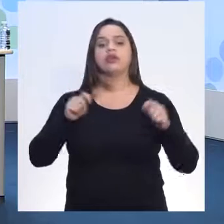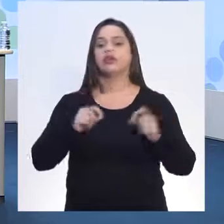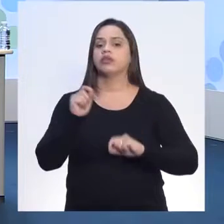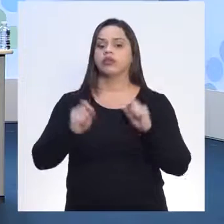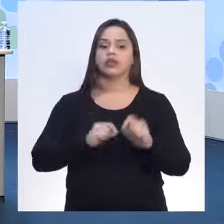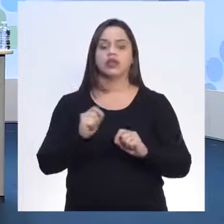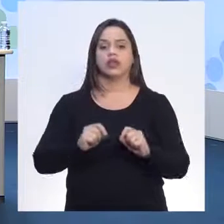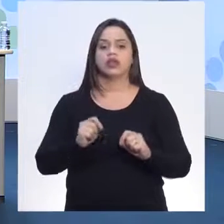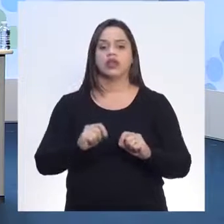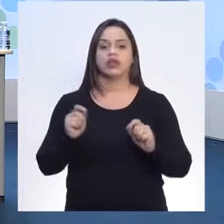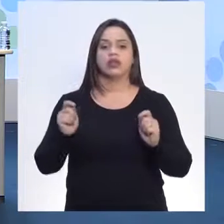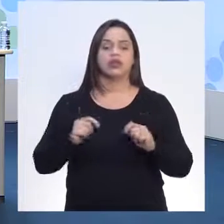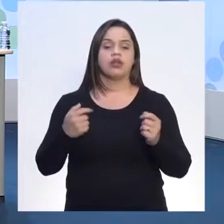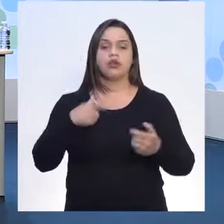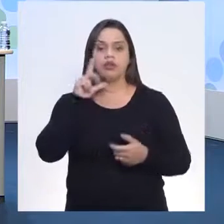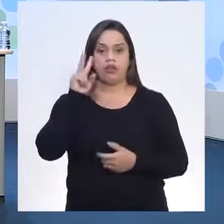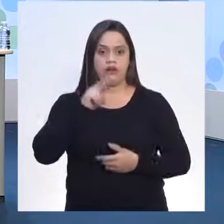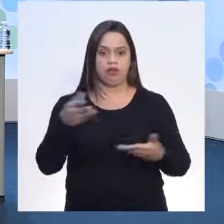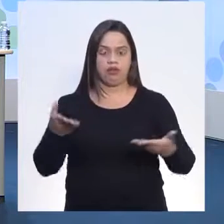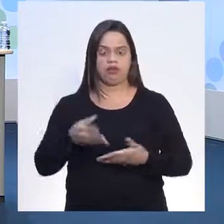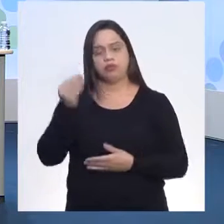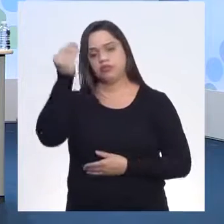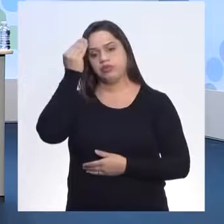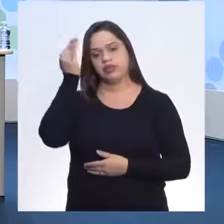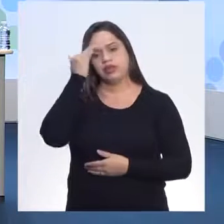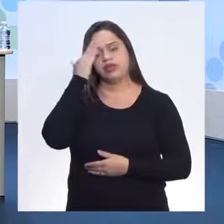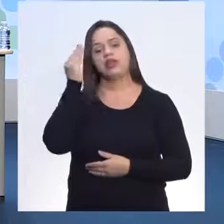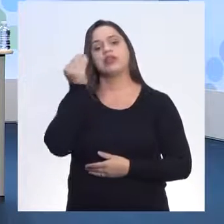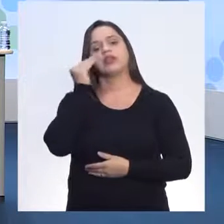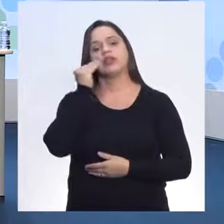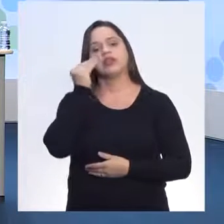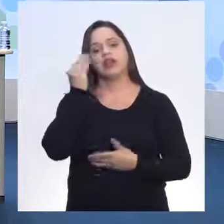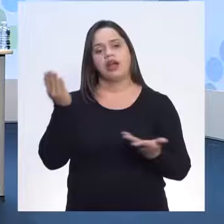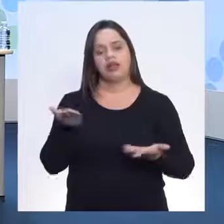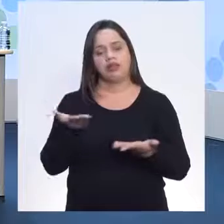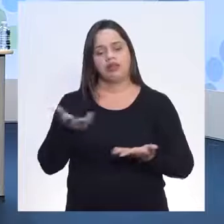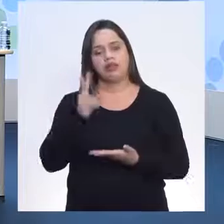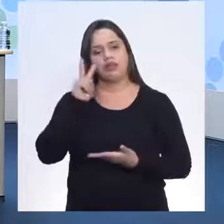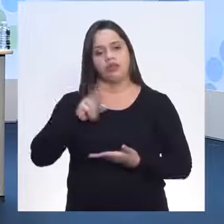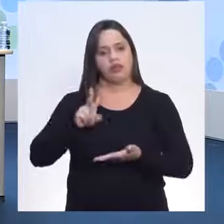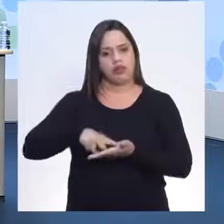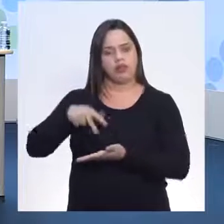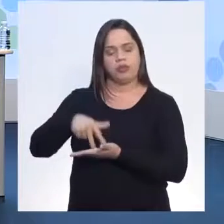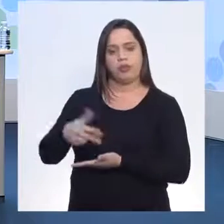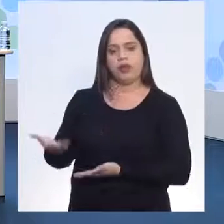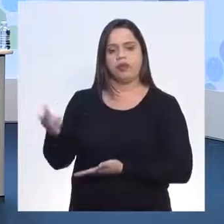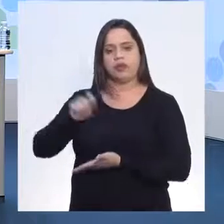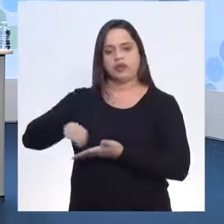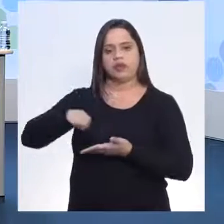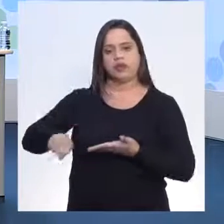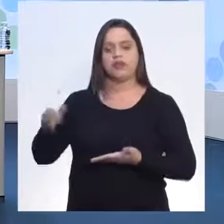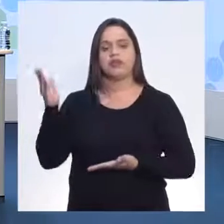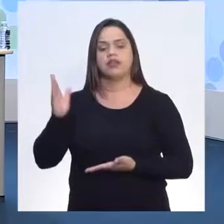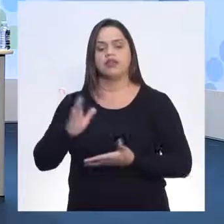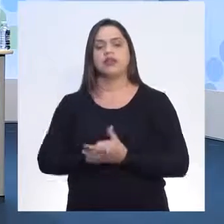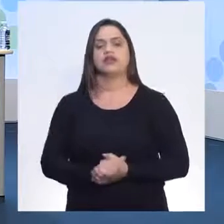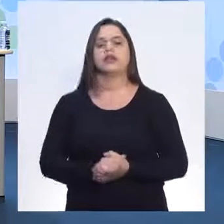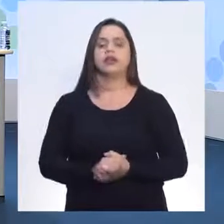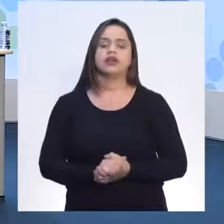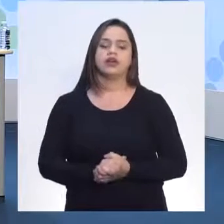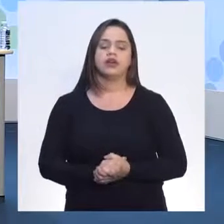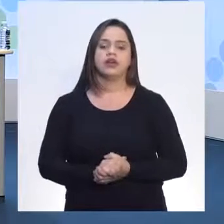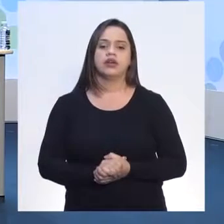acho que dá para perceber sim. Então vamos tentar entender isso. Eu vou até levantar Vamos tentar escrever isso, né, Osmar? Sim.